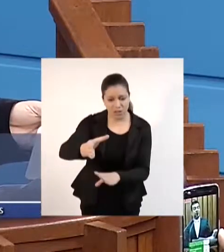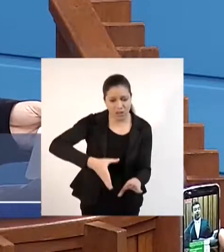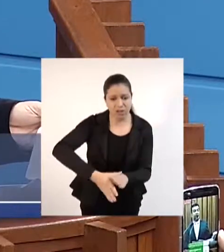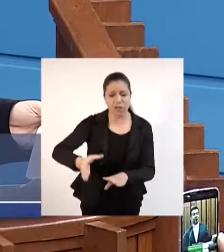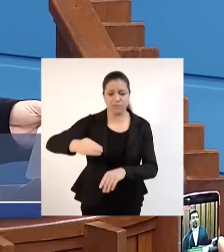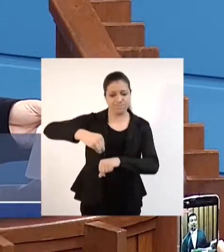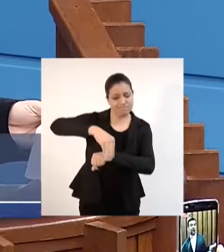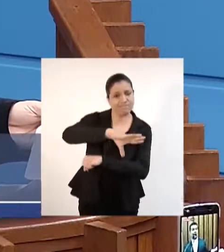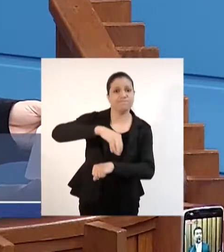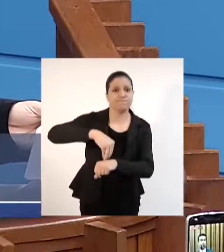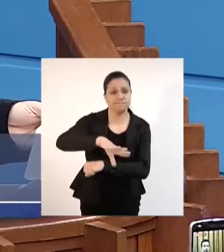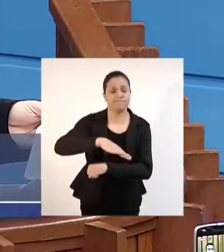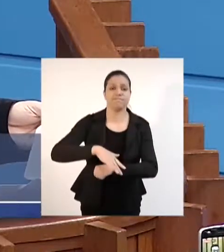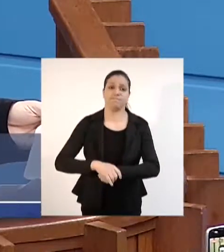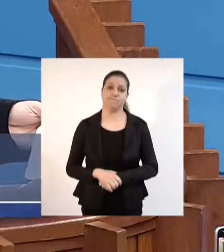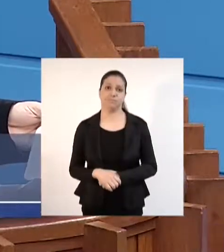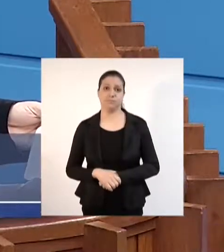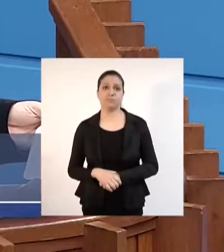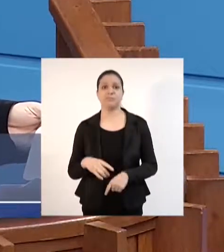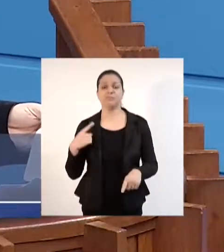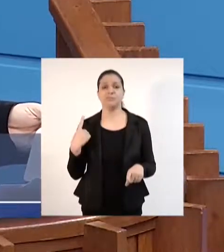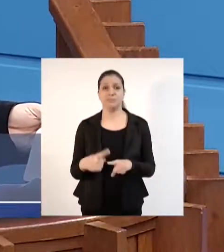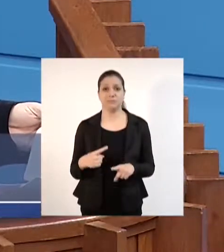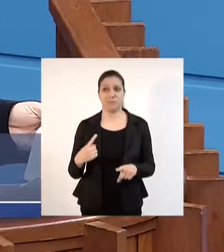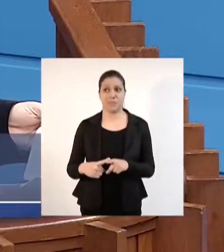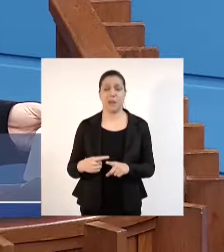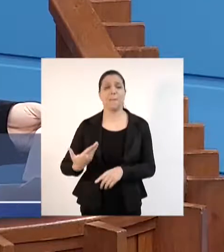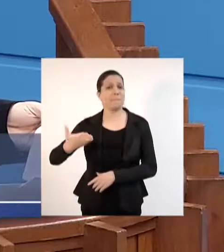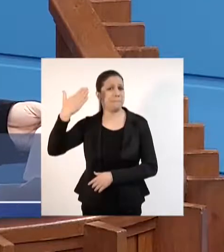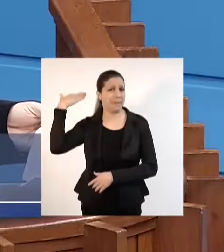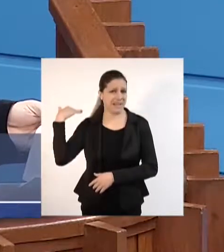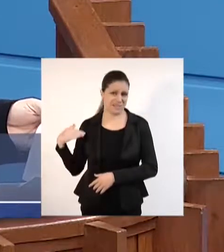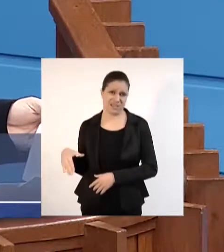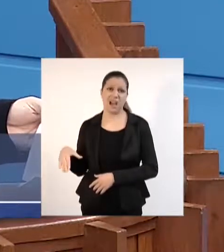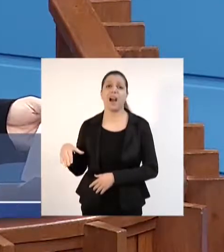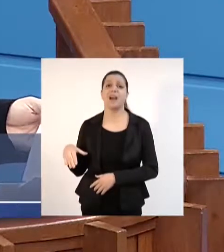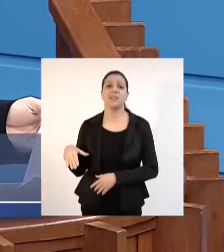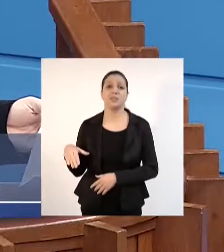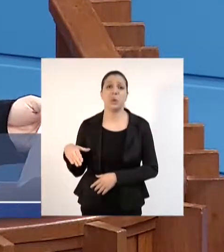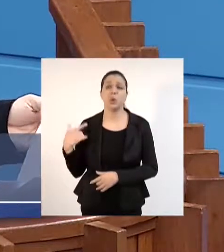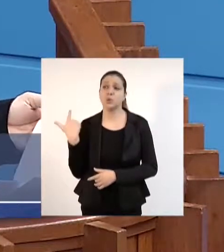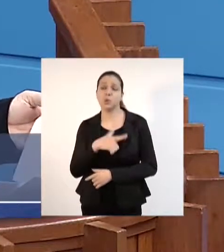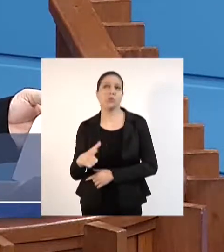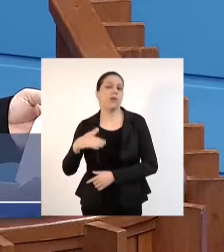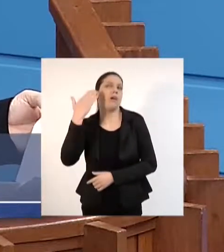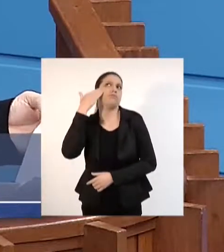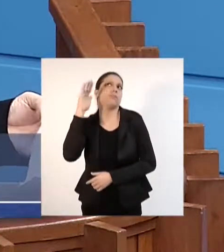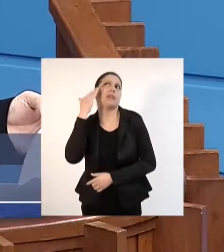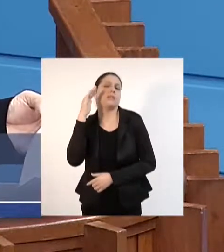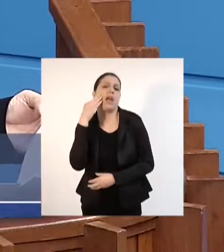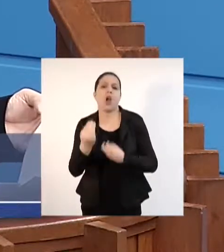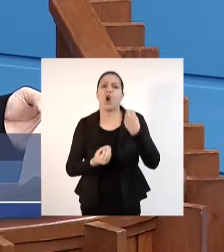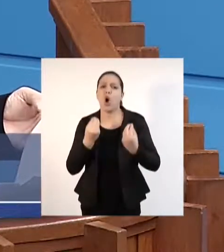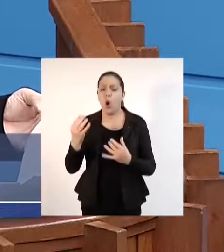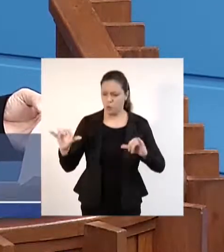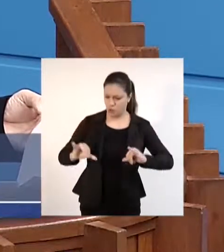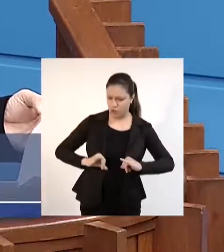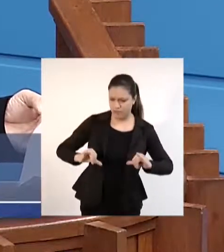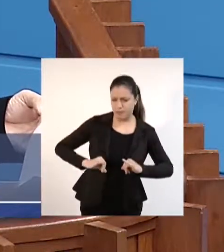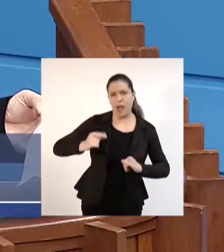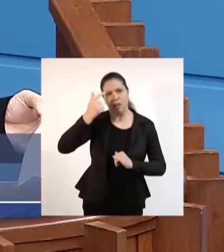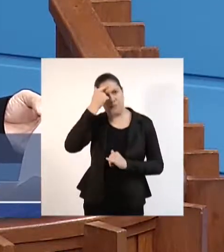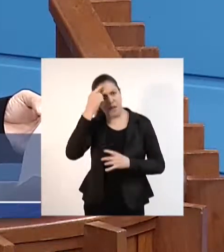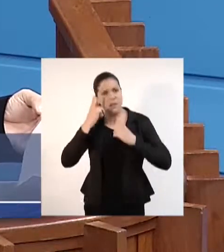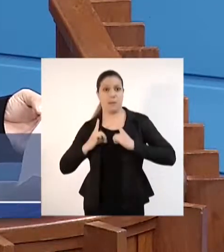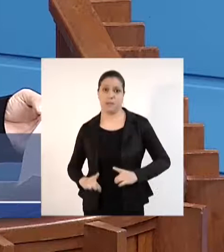menos deveria, a época da desinformação e dos muitos mitos sobre os sofrimentos mentais. Hoje já se sabe que a depressão